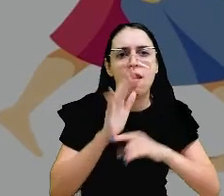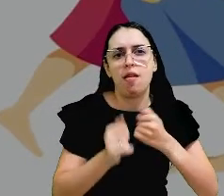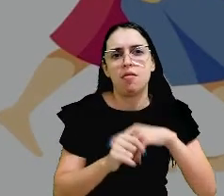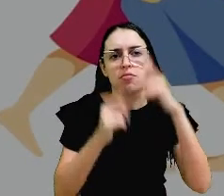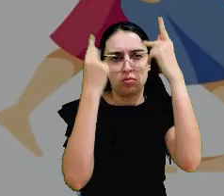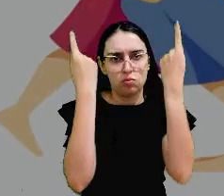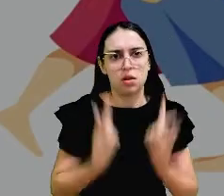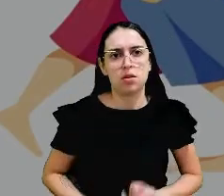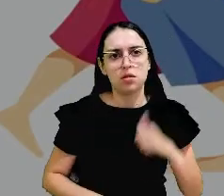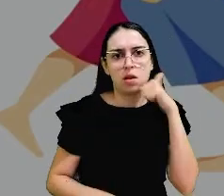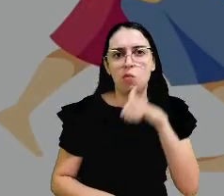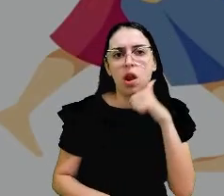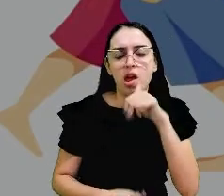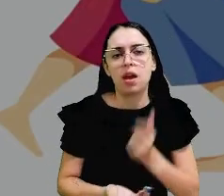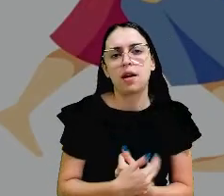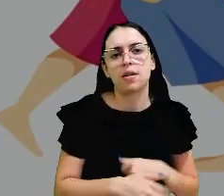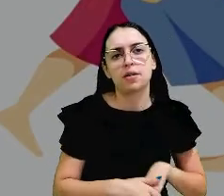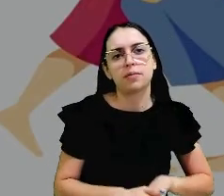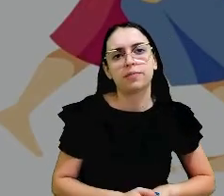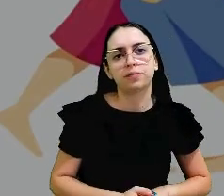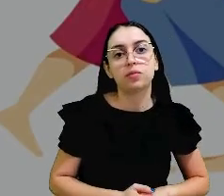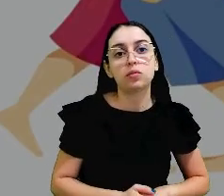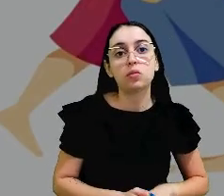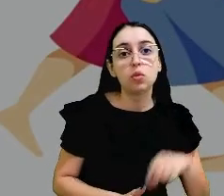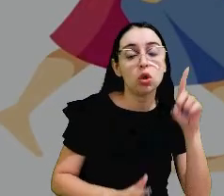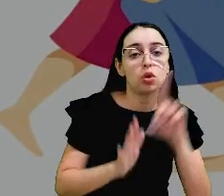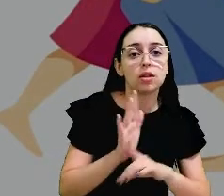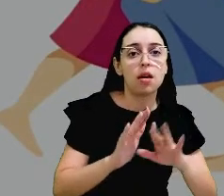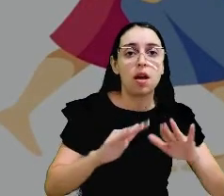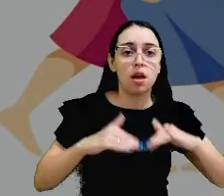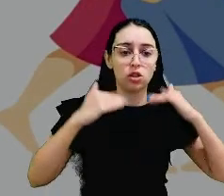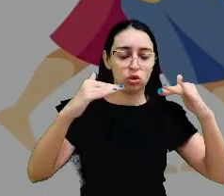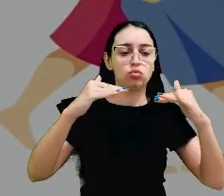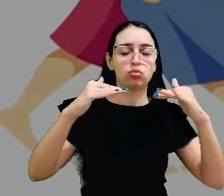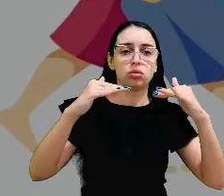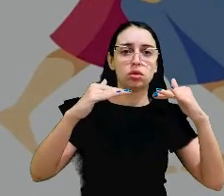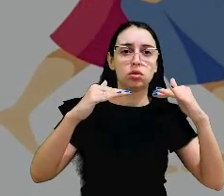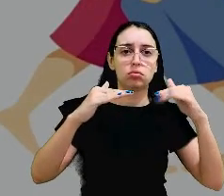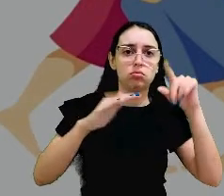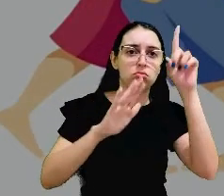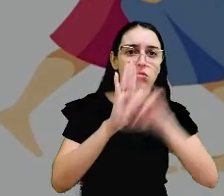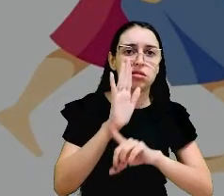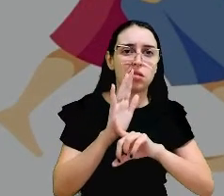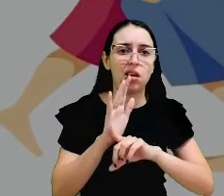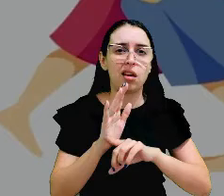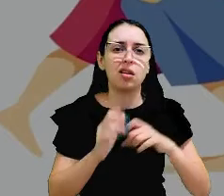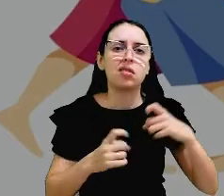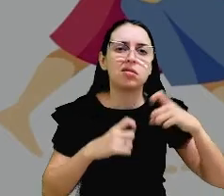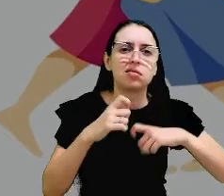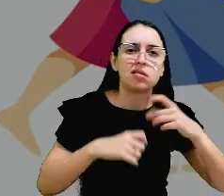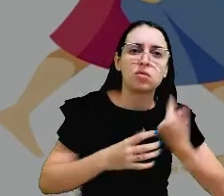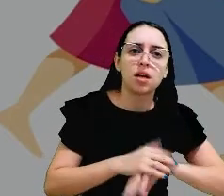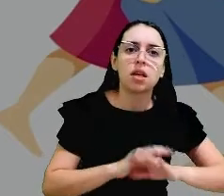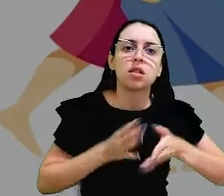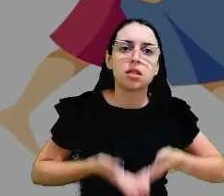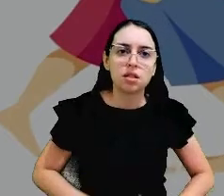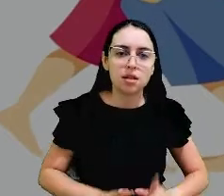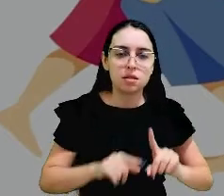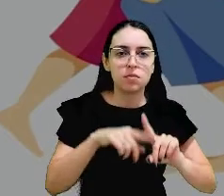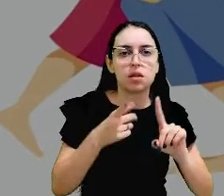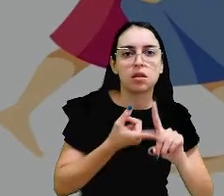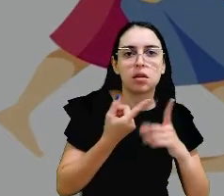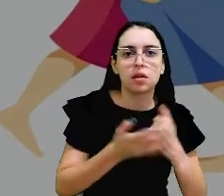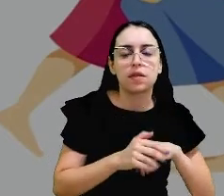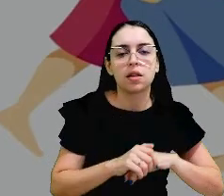das mulheres. Ela viola a autonomia das mulheres, ela viola os direitos sexuais e reprodutivos das mulheres e